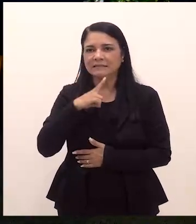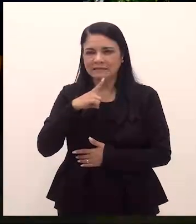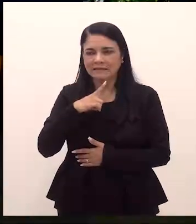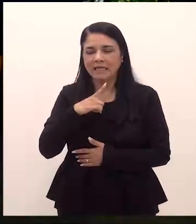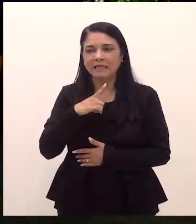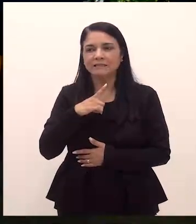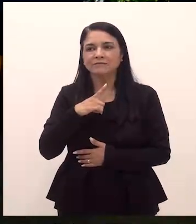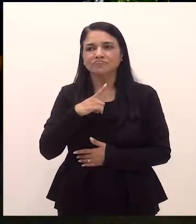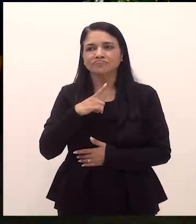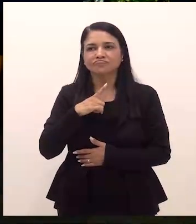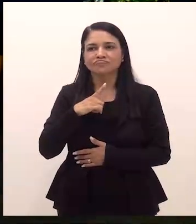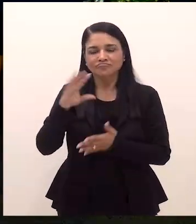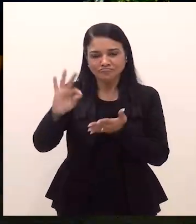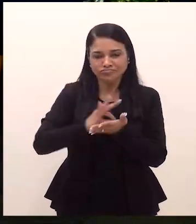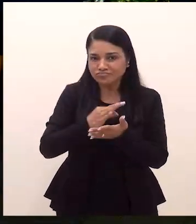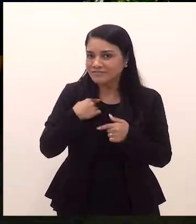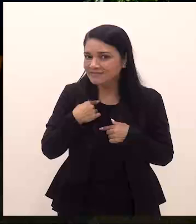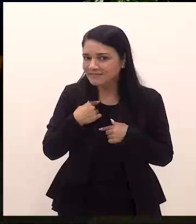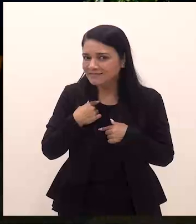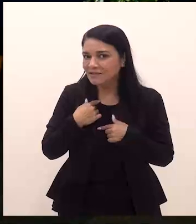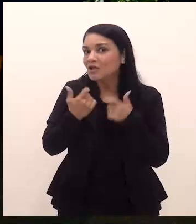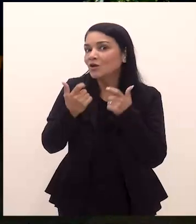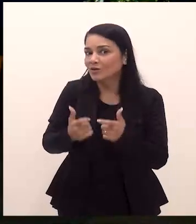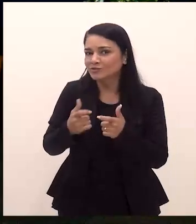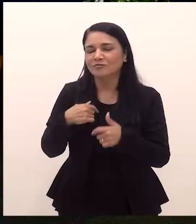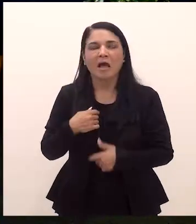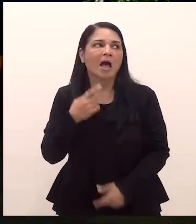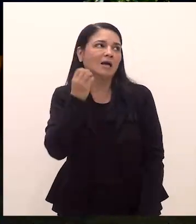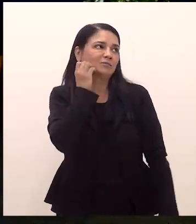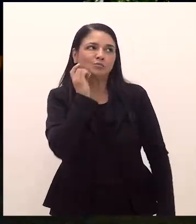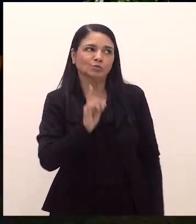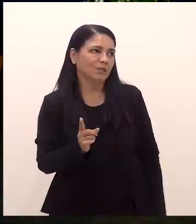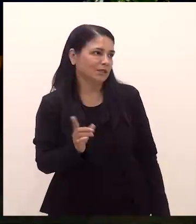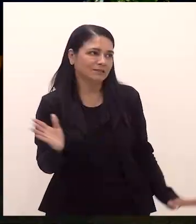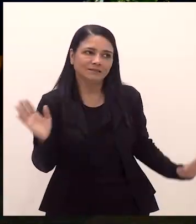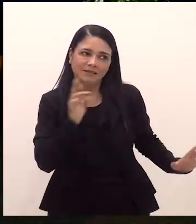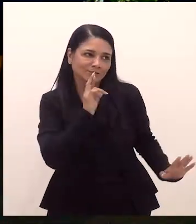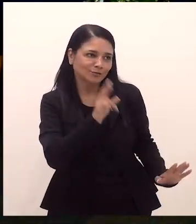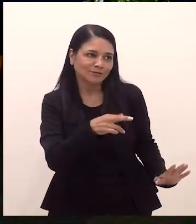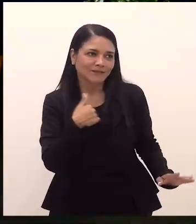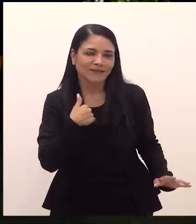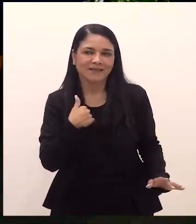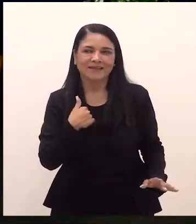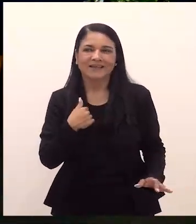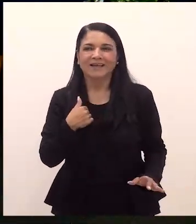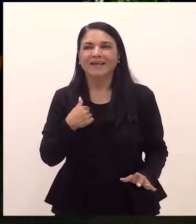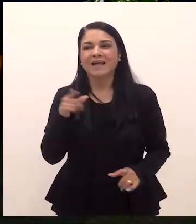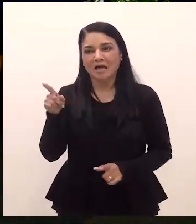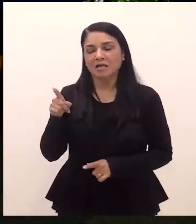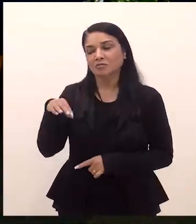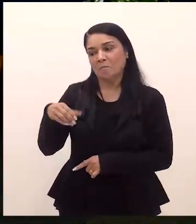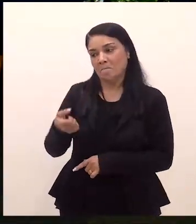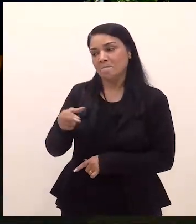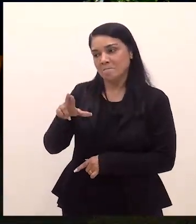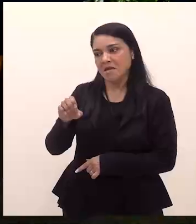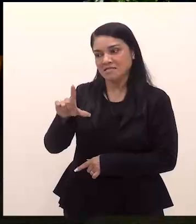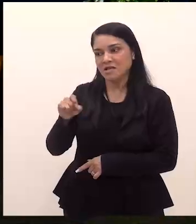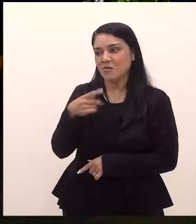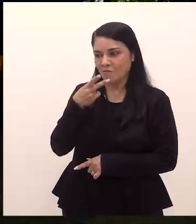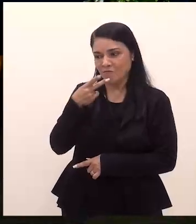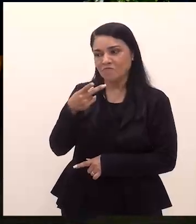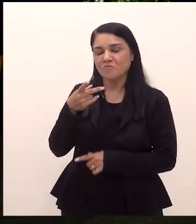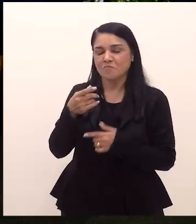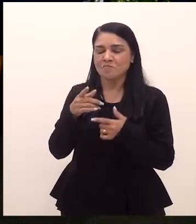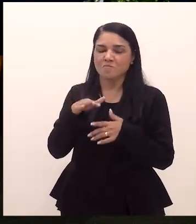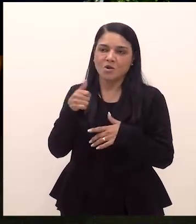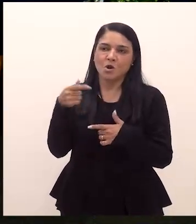tem assinatura? E onde ela está? Não sei. Eu não sei. Acho que o meu amigo Marcelo Acho que o Marcelo vai